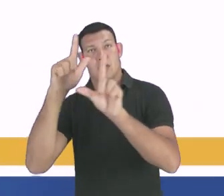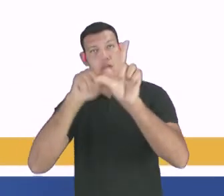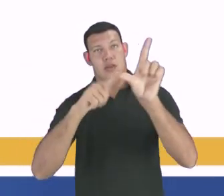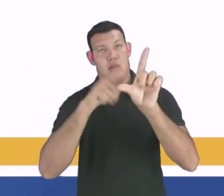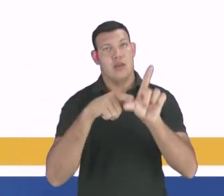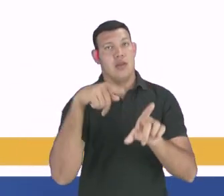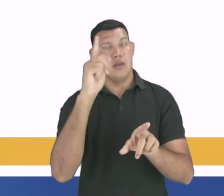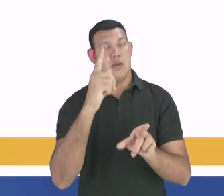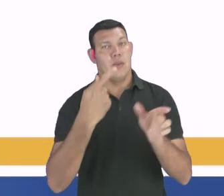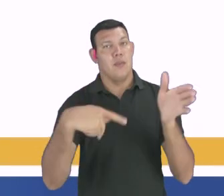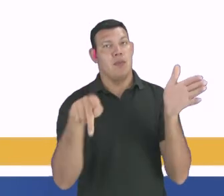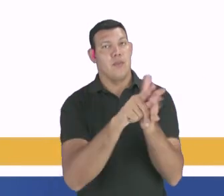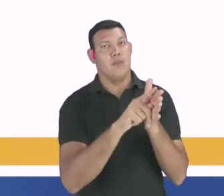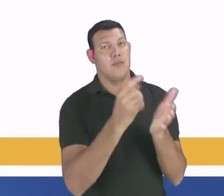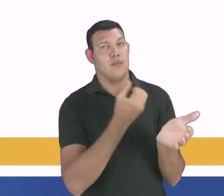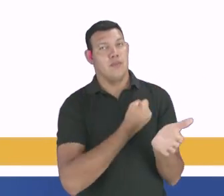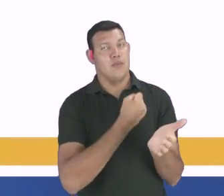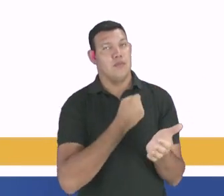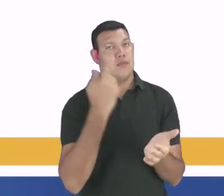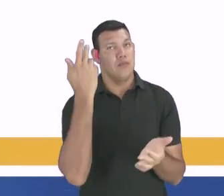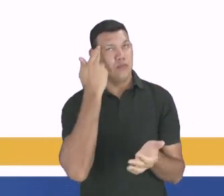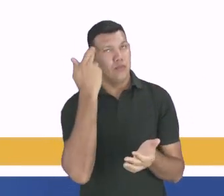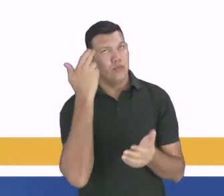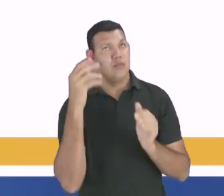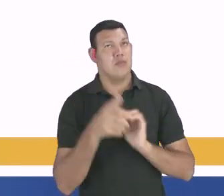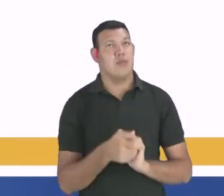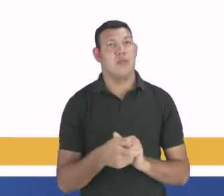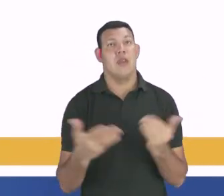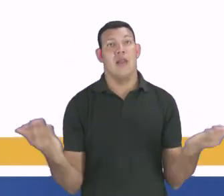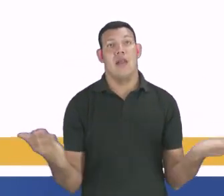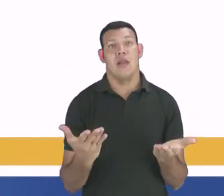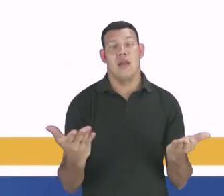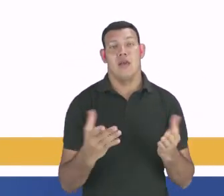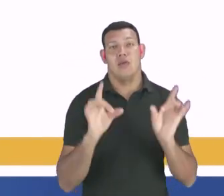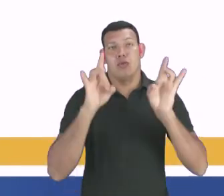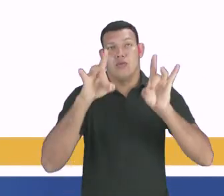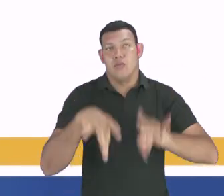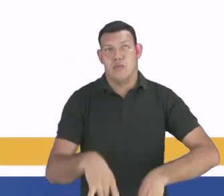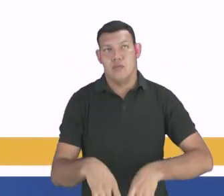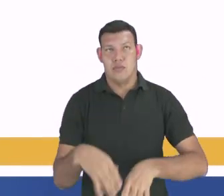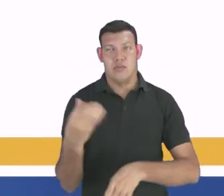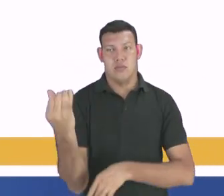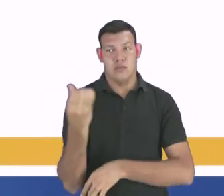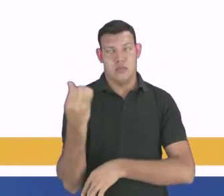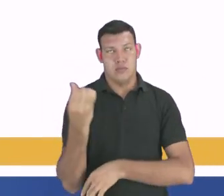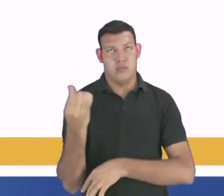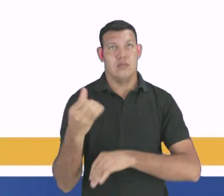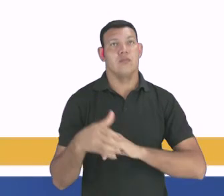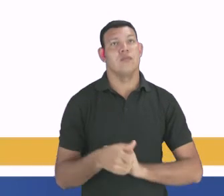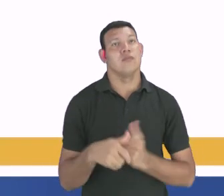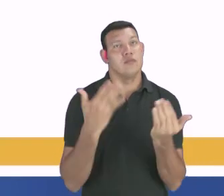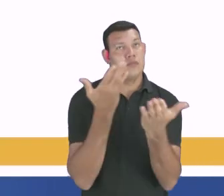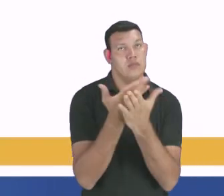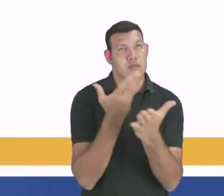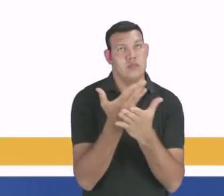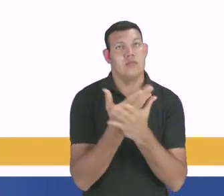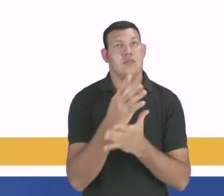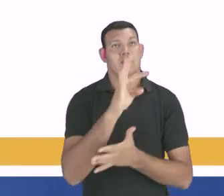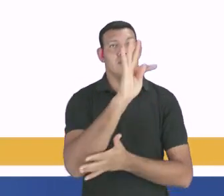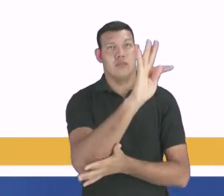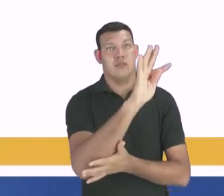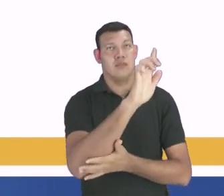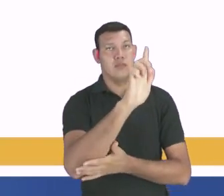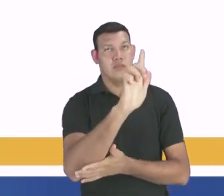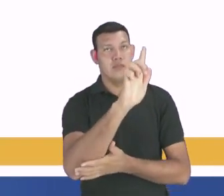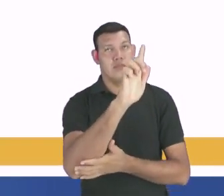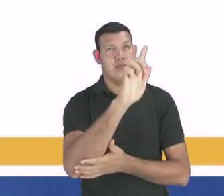aos inteiros. Tudo bem? Agora nós vamos ao nosso último caso em estudo, que é a tangente de